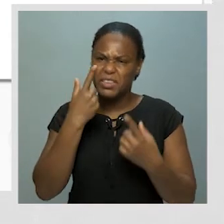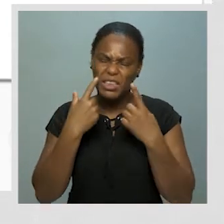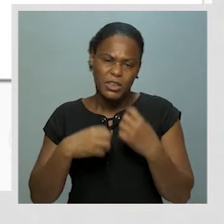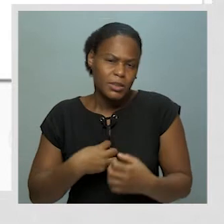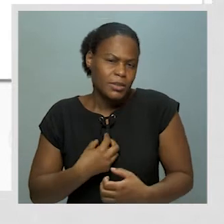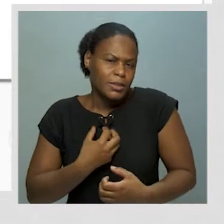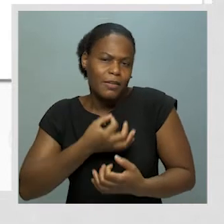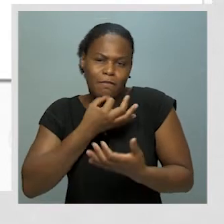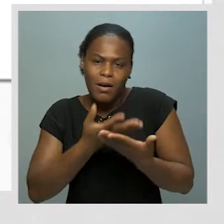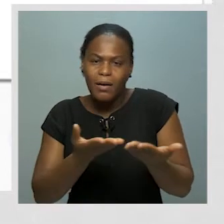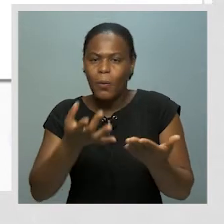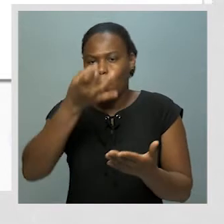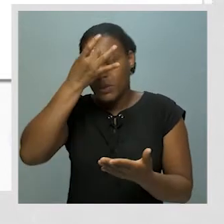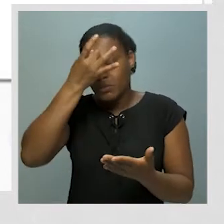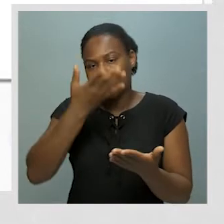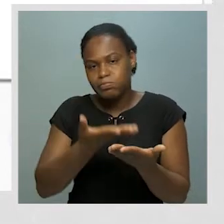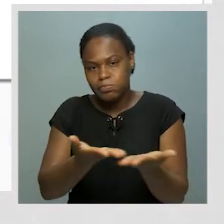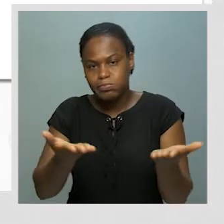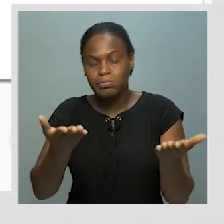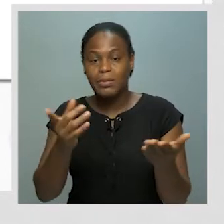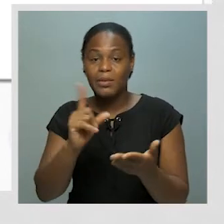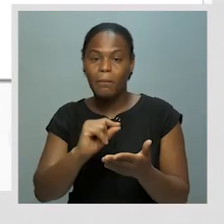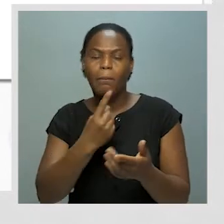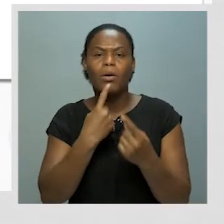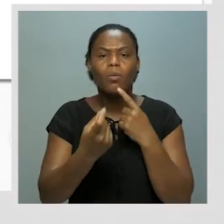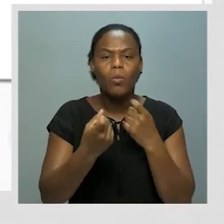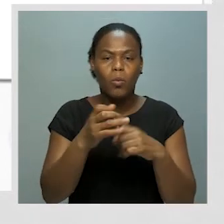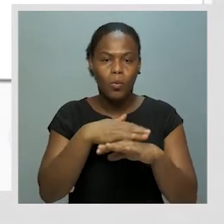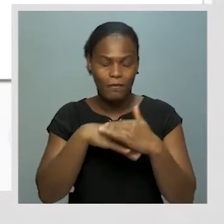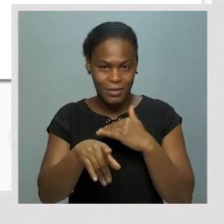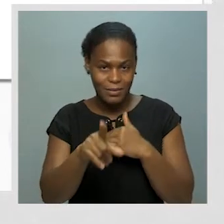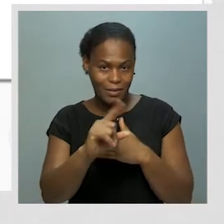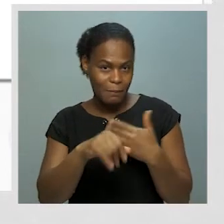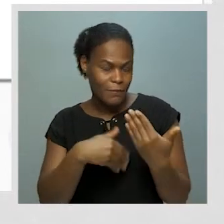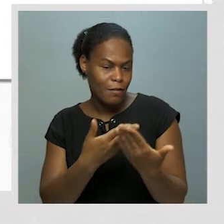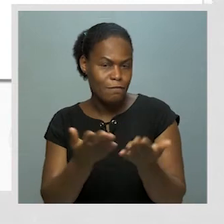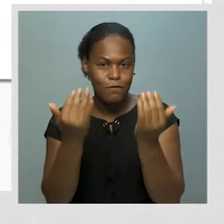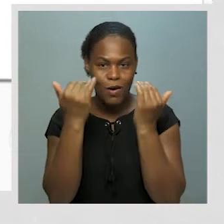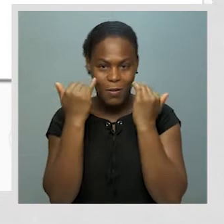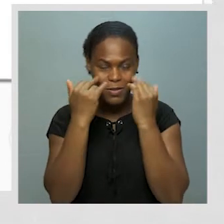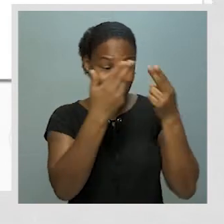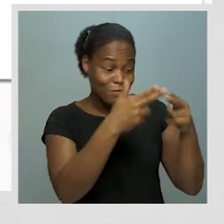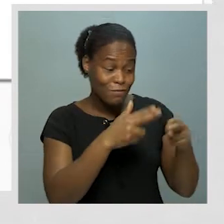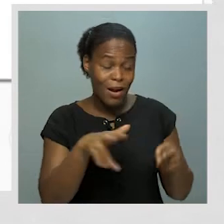sentimentos, emitir opiniões, formular perguntas, fornecer informações de vária